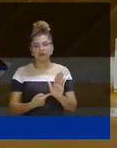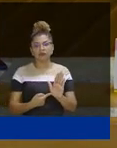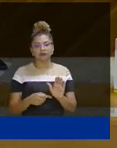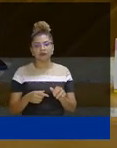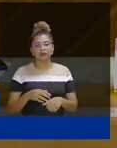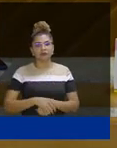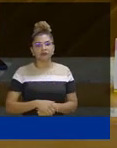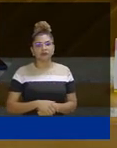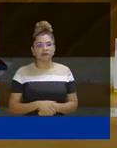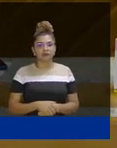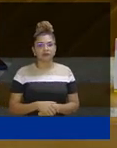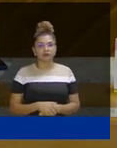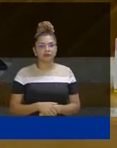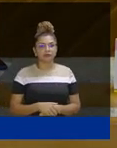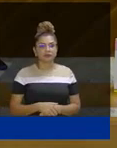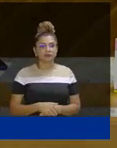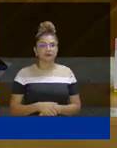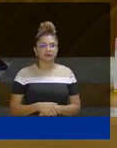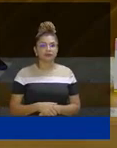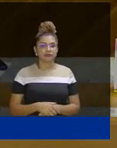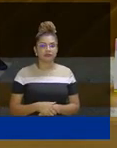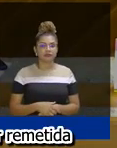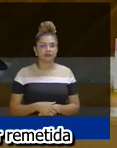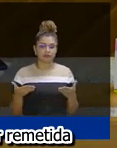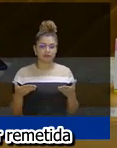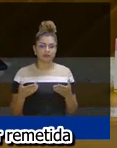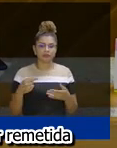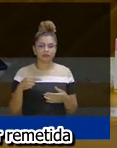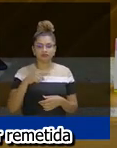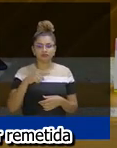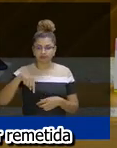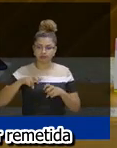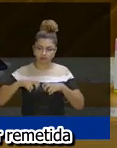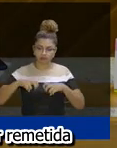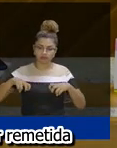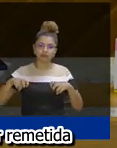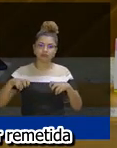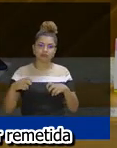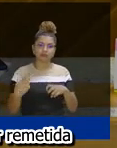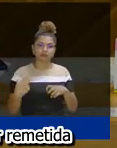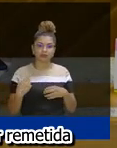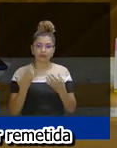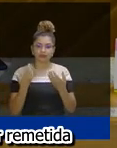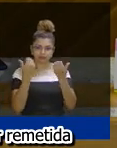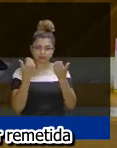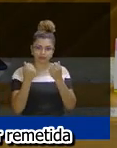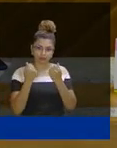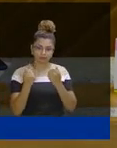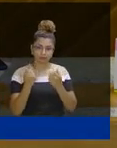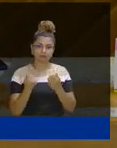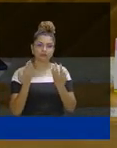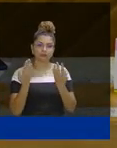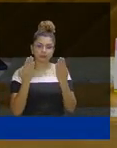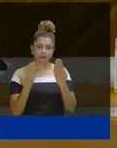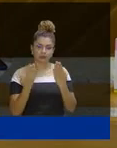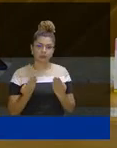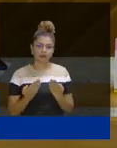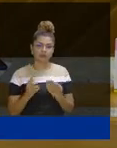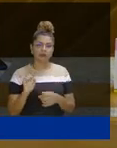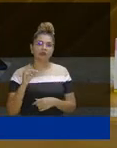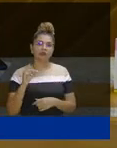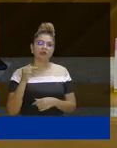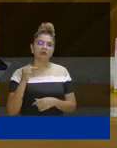ok? Está conosco, mas para que eles possam juntar a documentação para que possa ser remetida posteriormente, não é